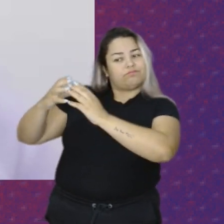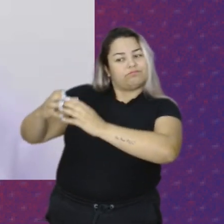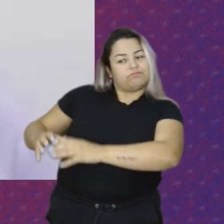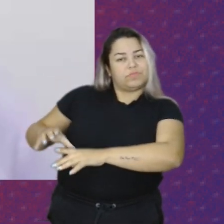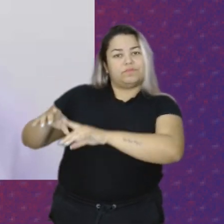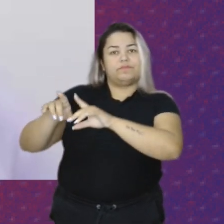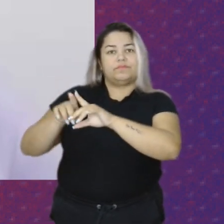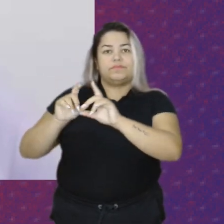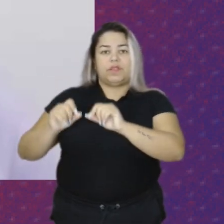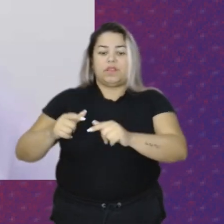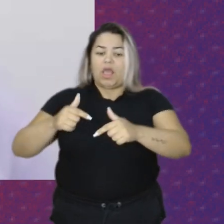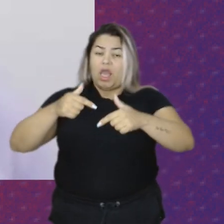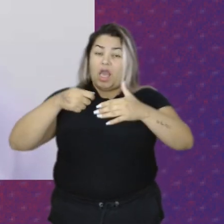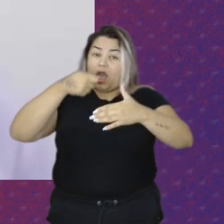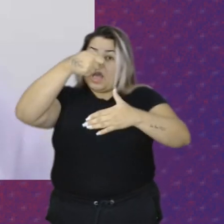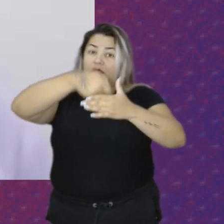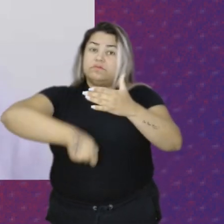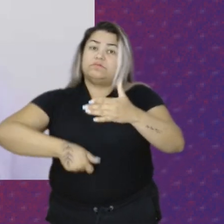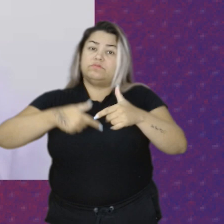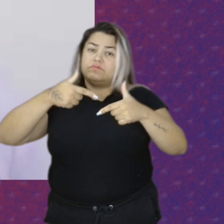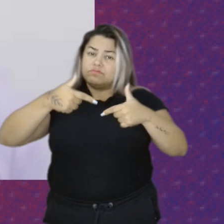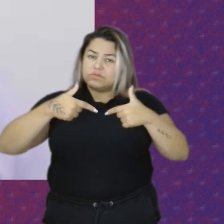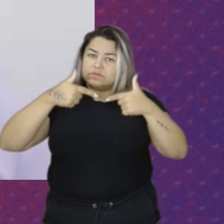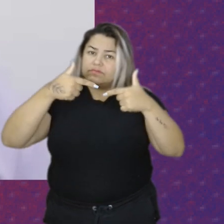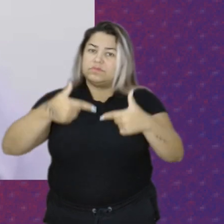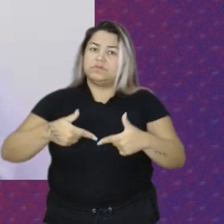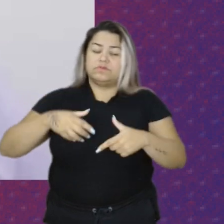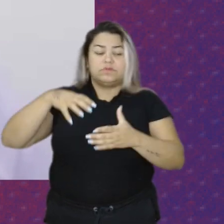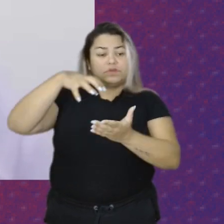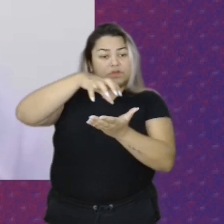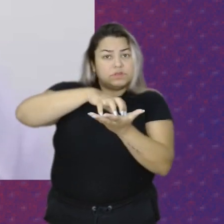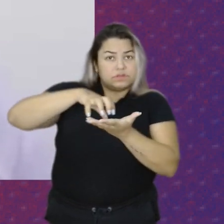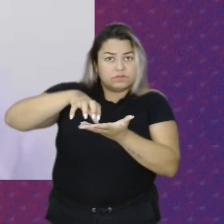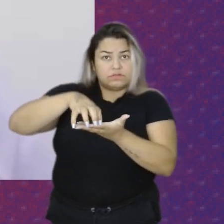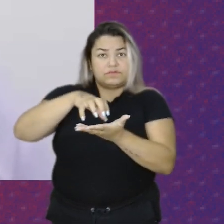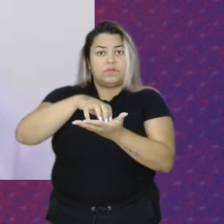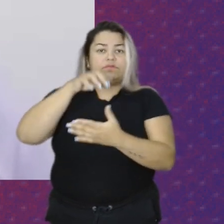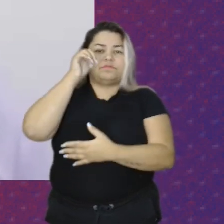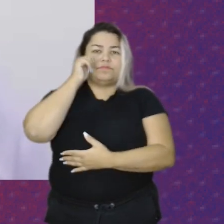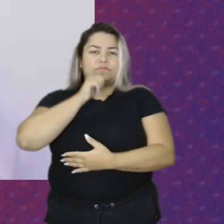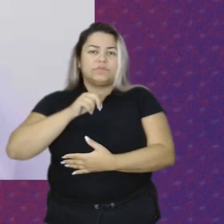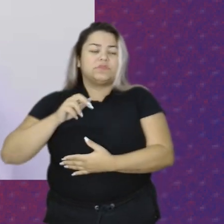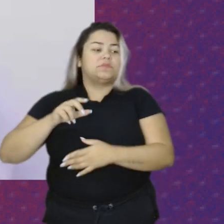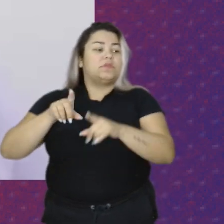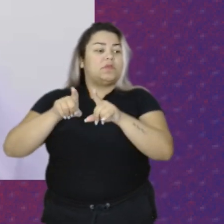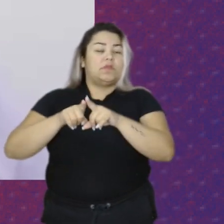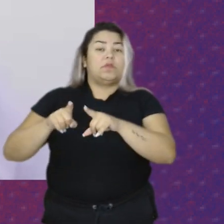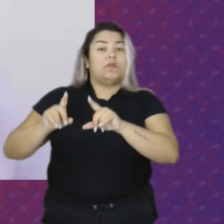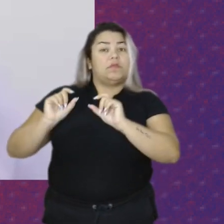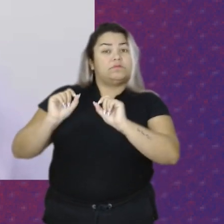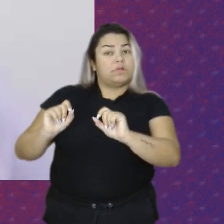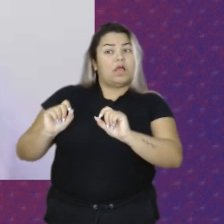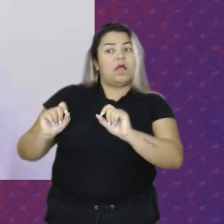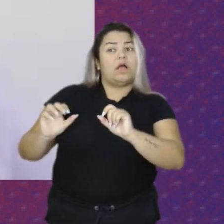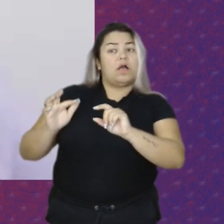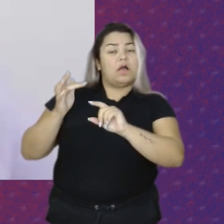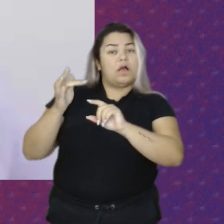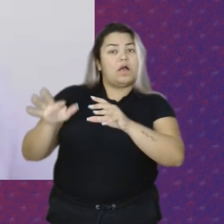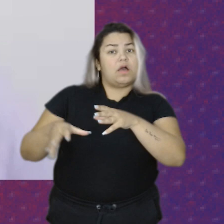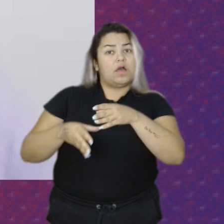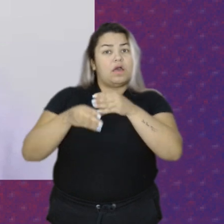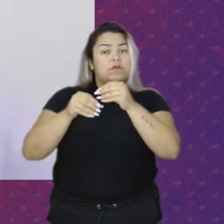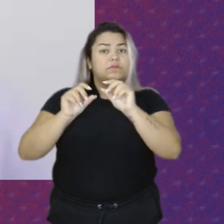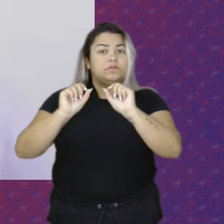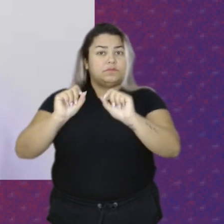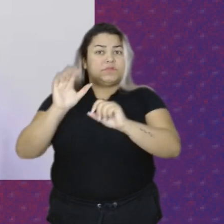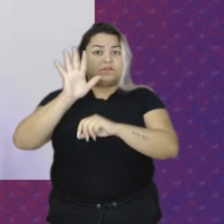participantes nas lutas nos seus territórios, das mulheres rurais que estão articuladas nas federações, na